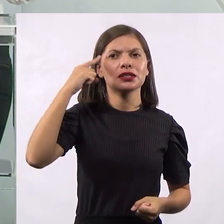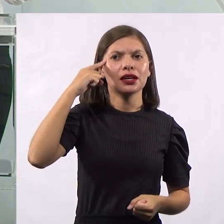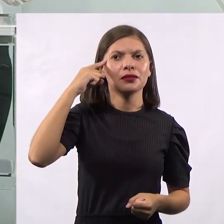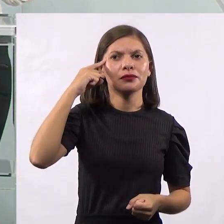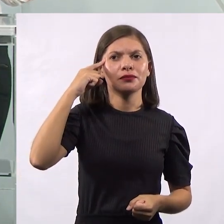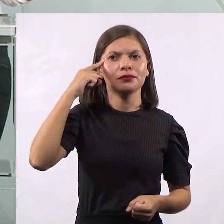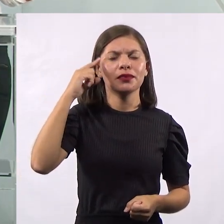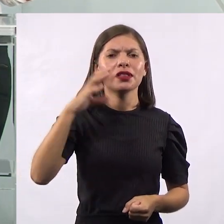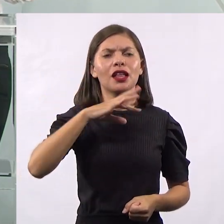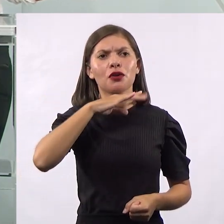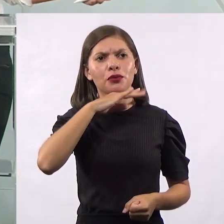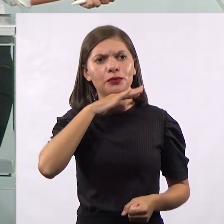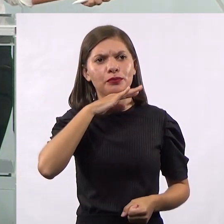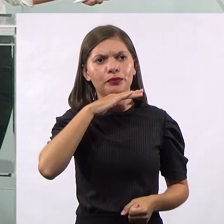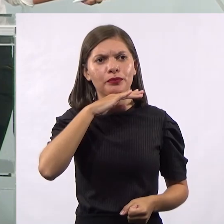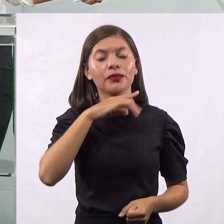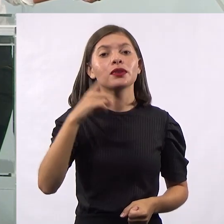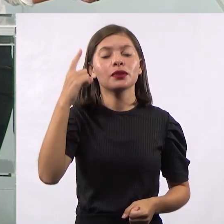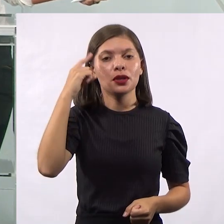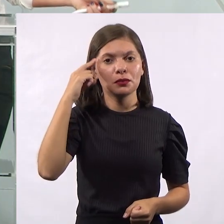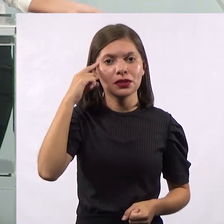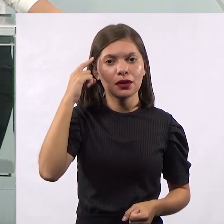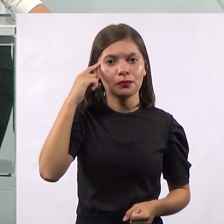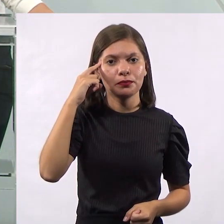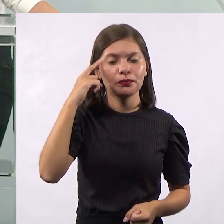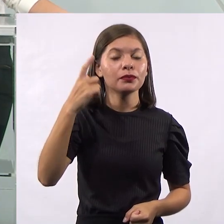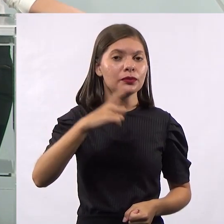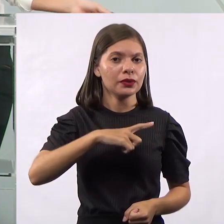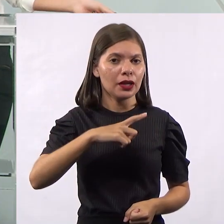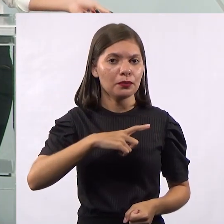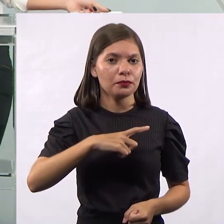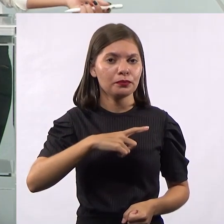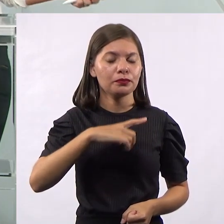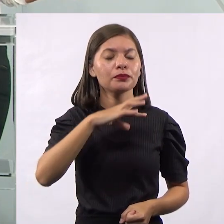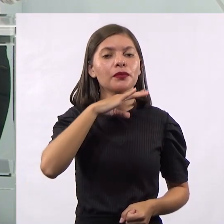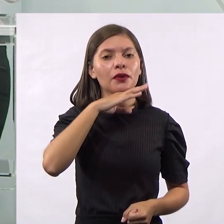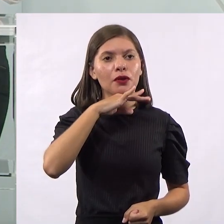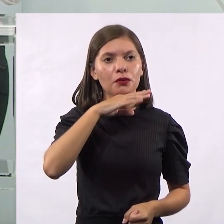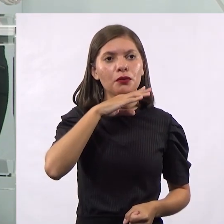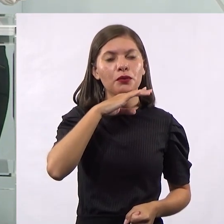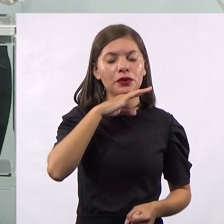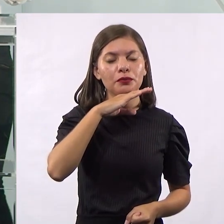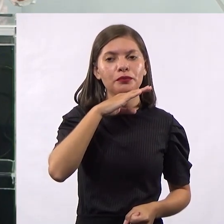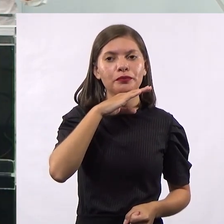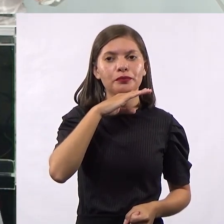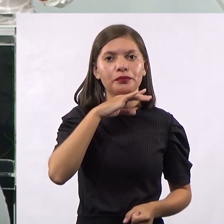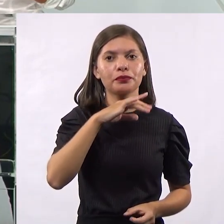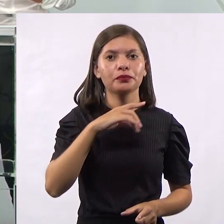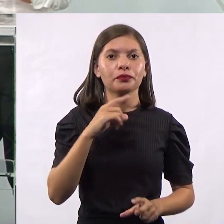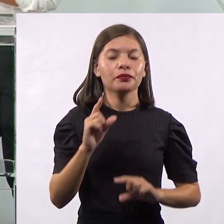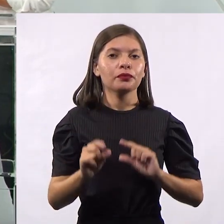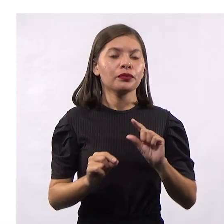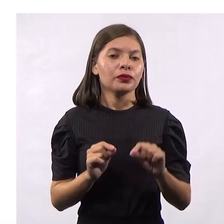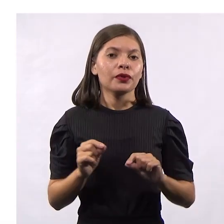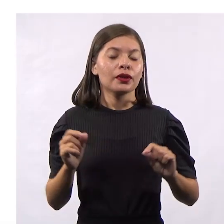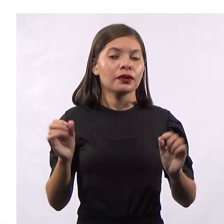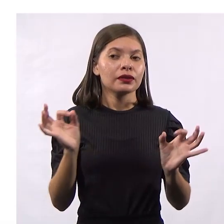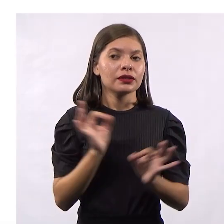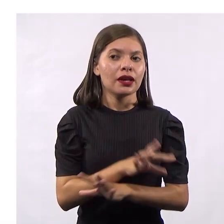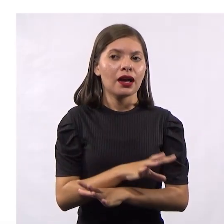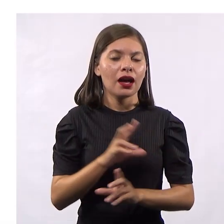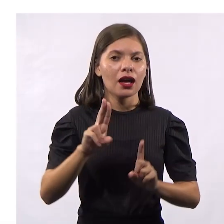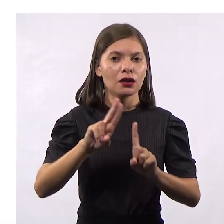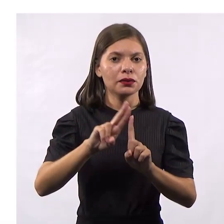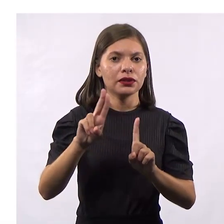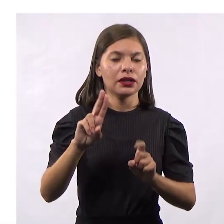sentido de pensar assim, e se der ruim, né? Tem que pensar, porque a gente sabe que pode dar ruim, né? Vamos lá.